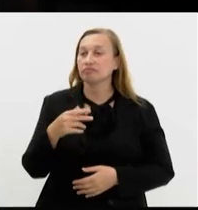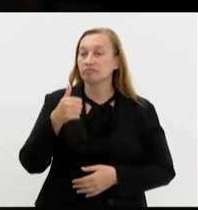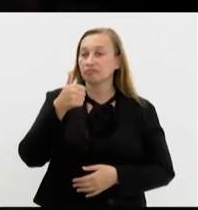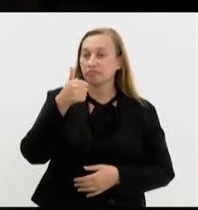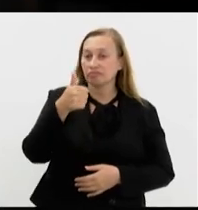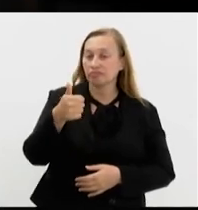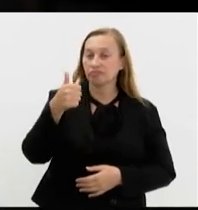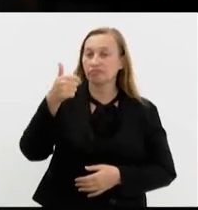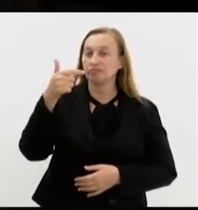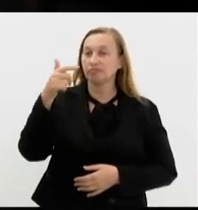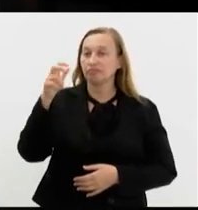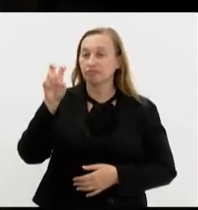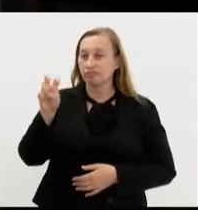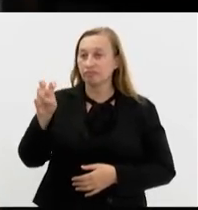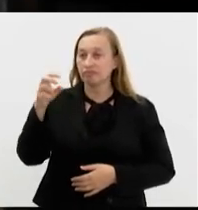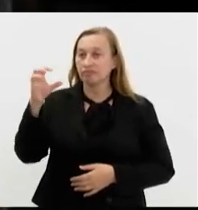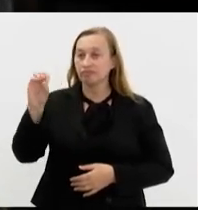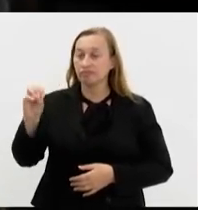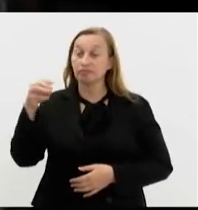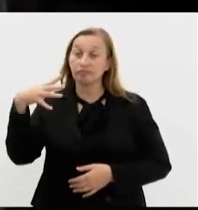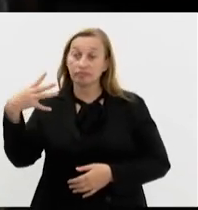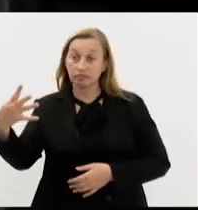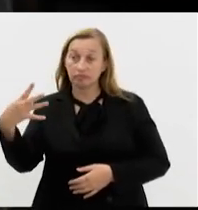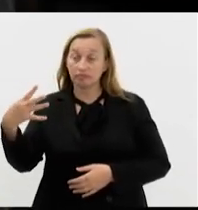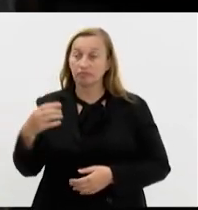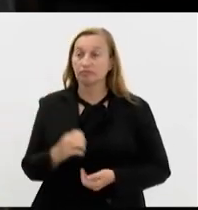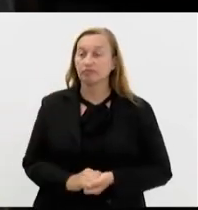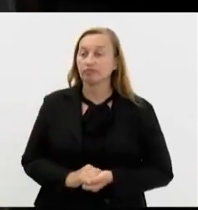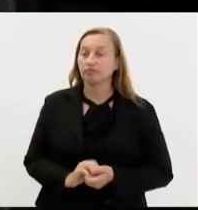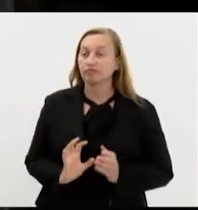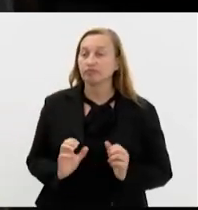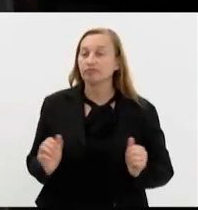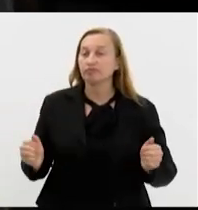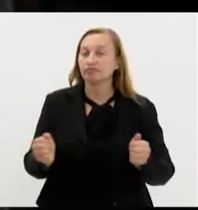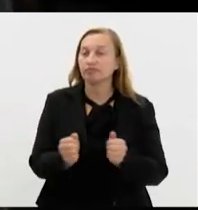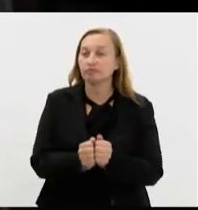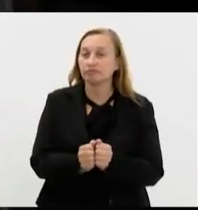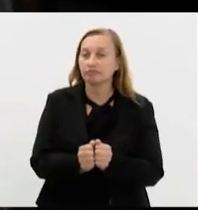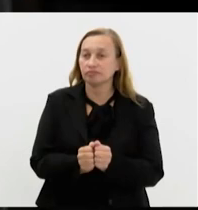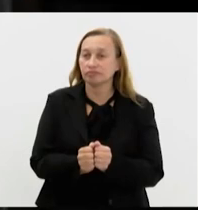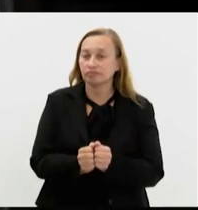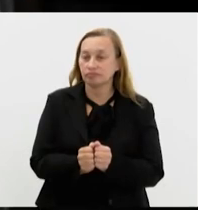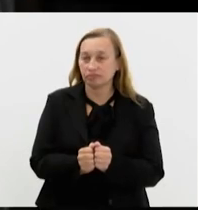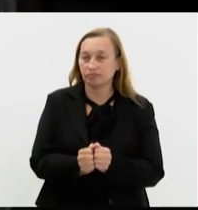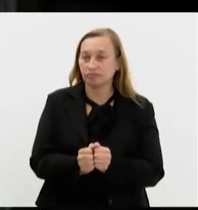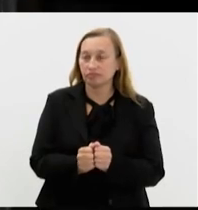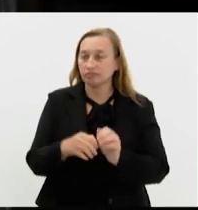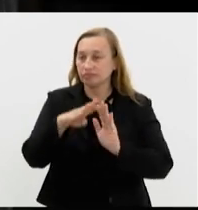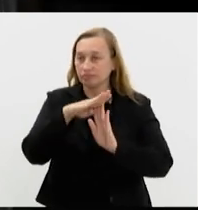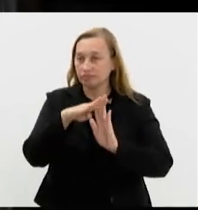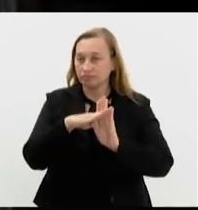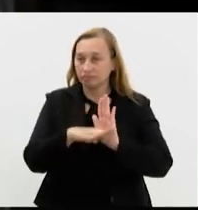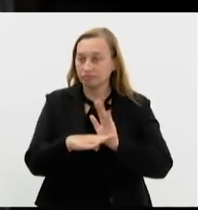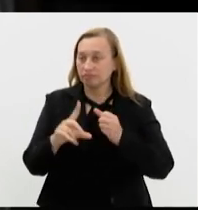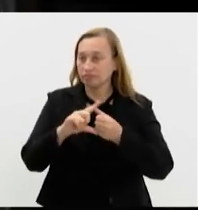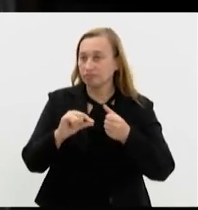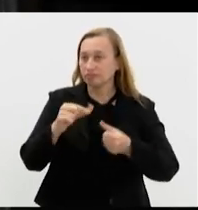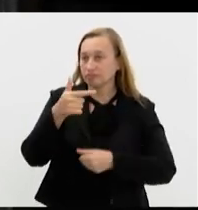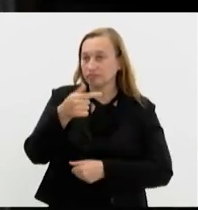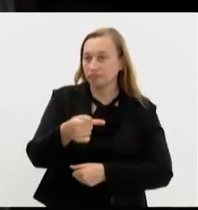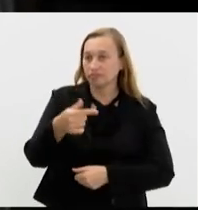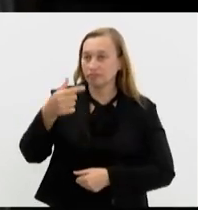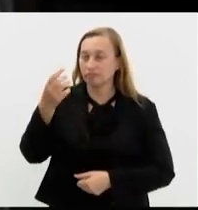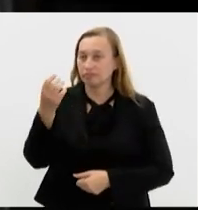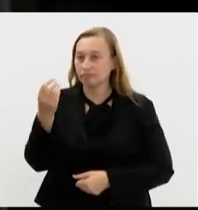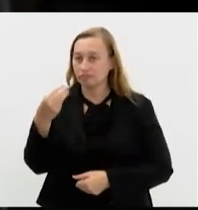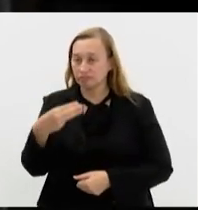9504 vai consignar nesse conjunto de dispositivos marcadamente a partir do artigo 73